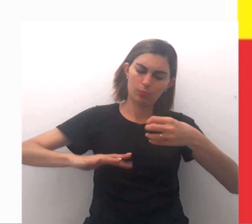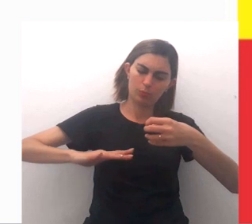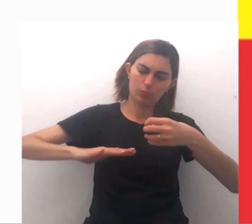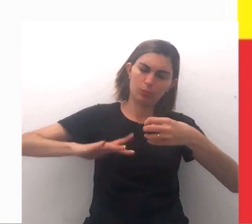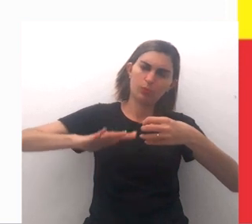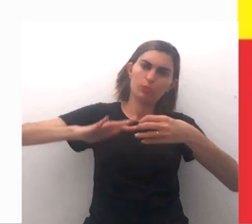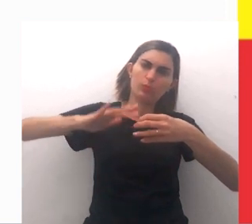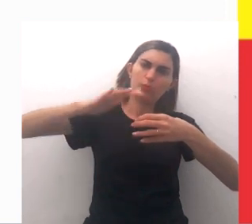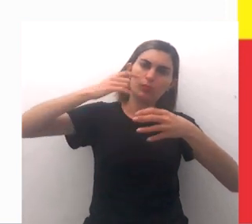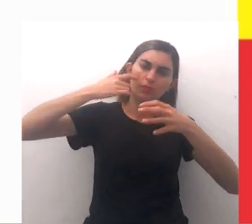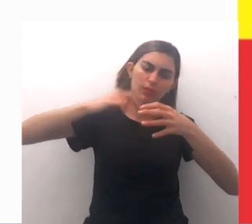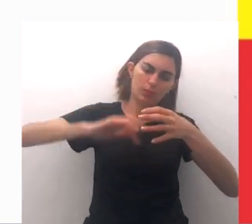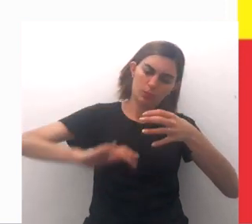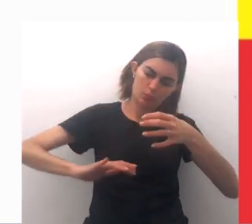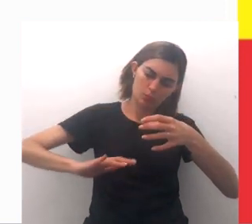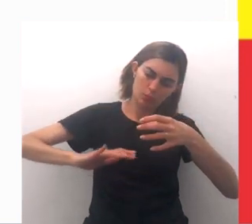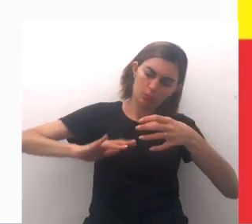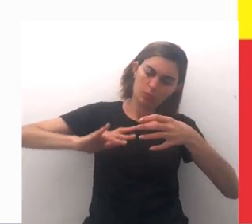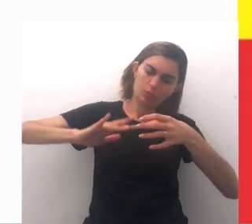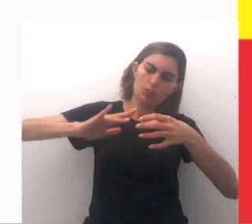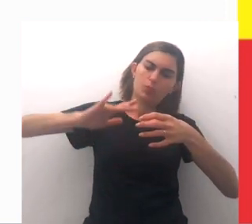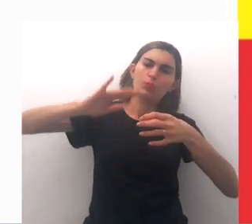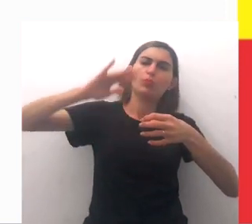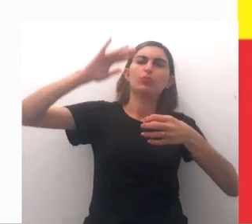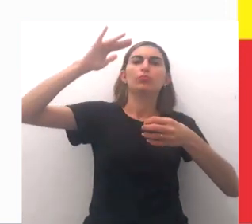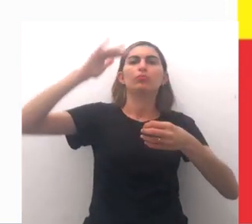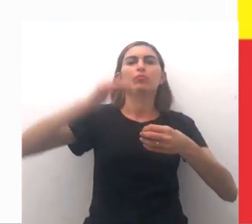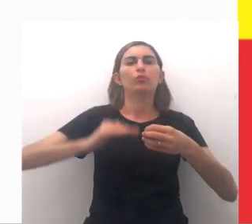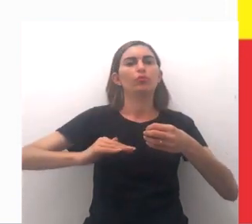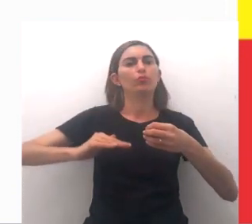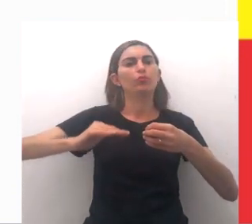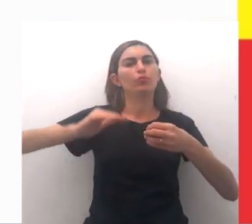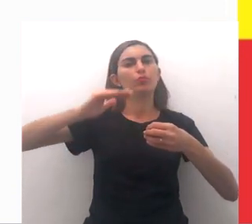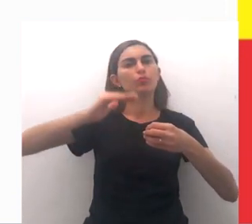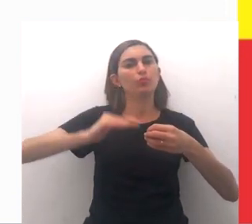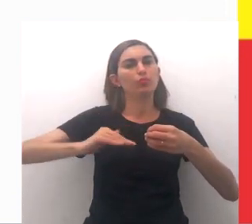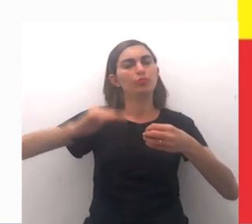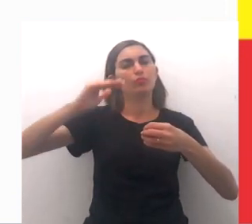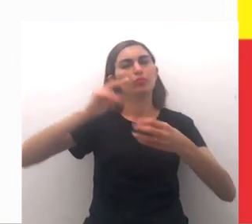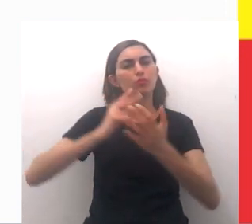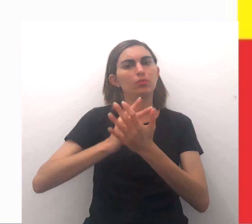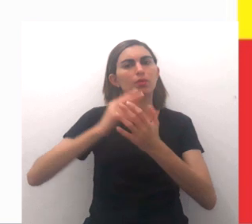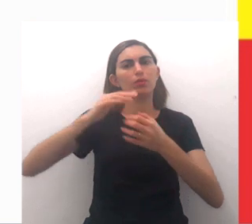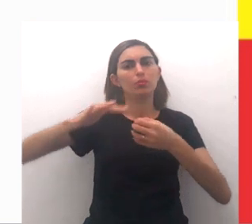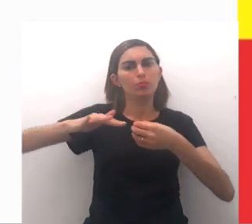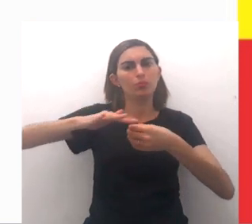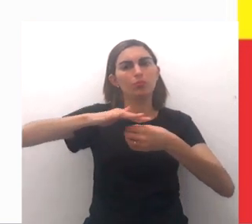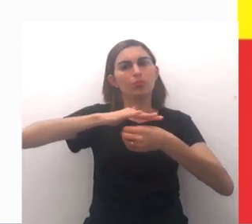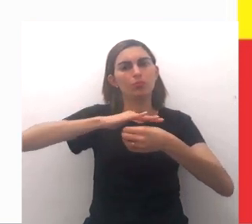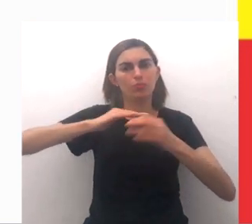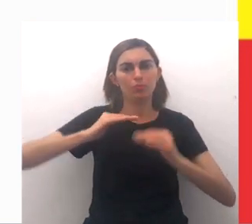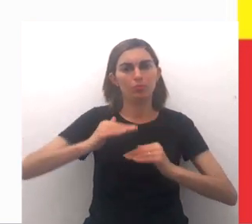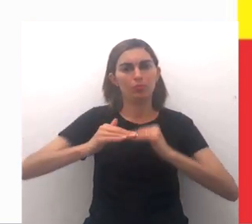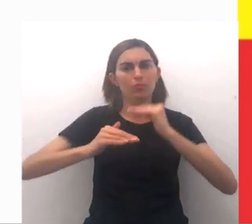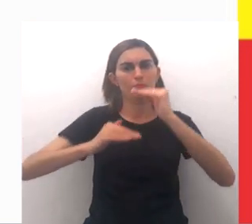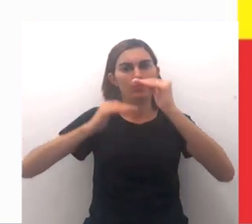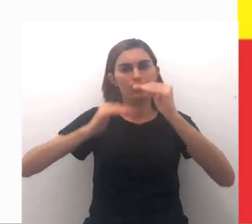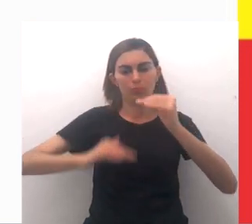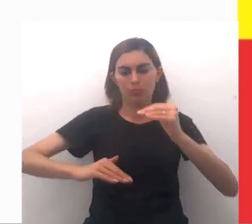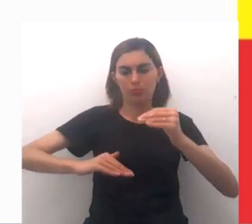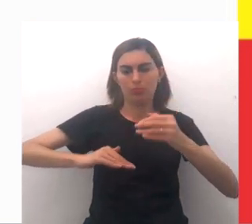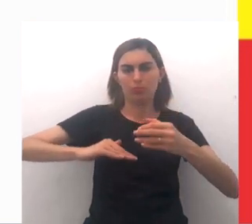veja, vai sendo construindo, nós temos